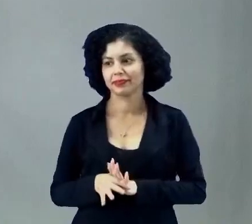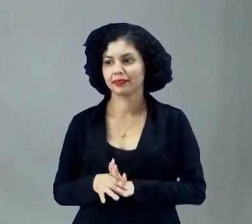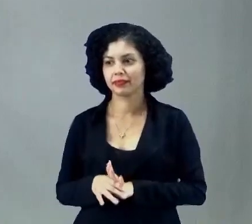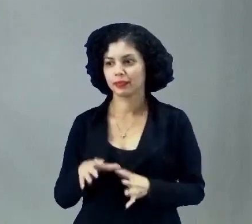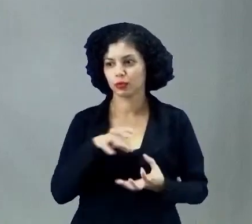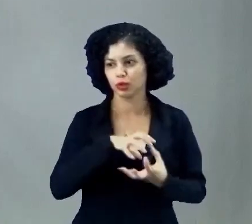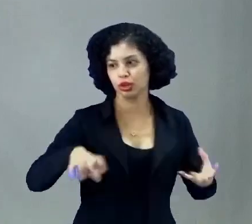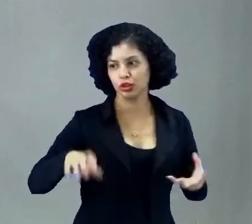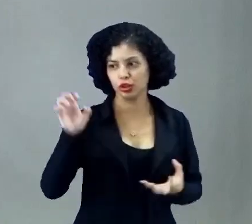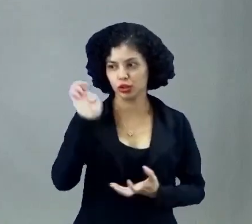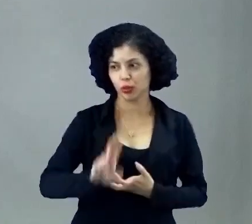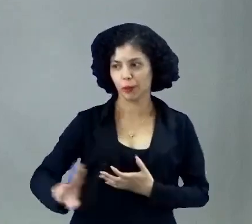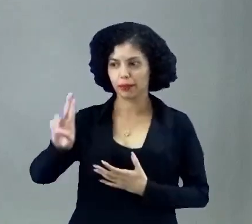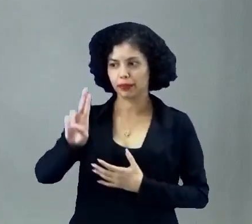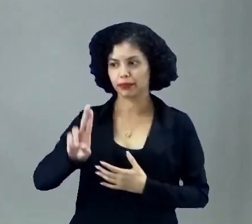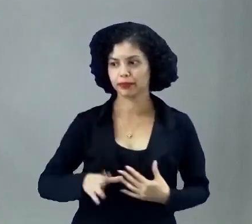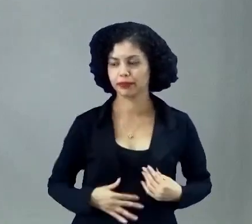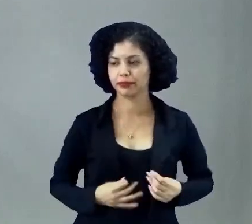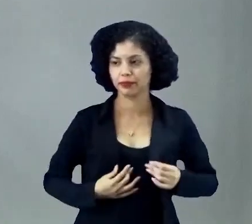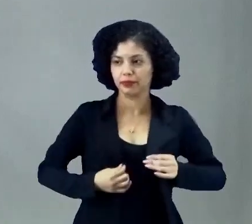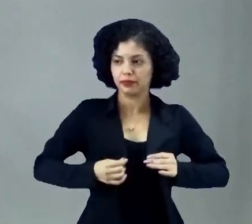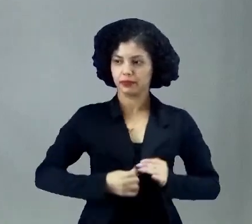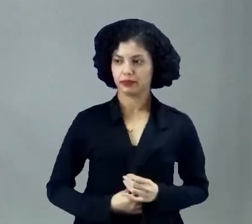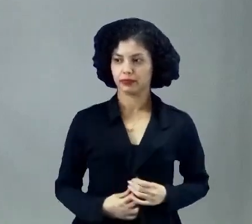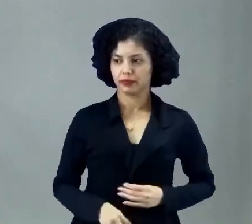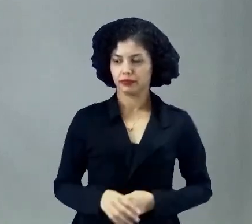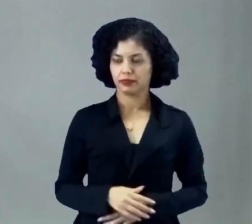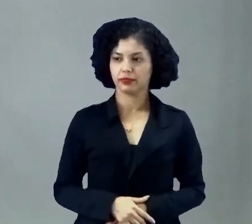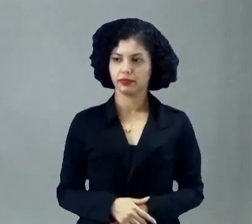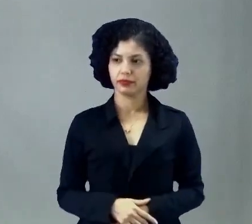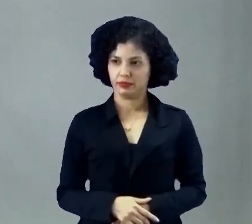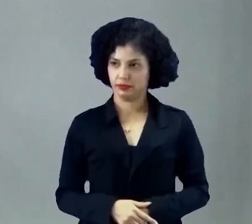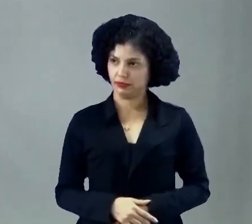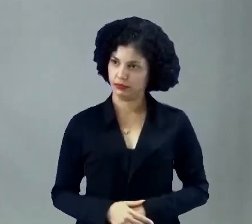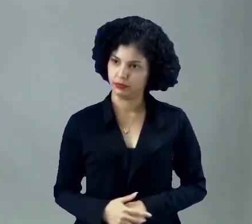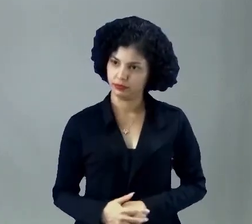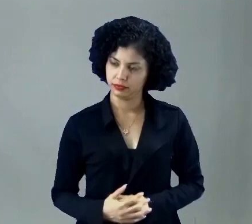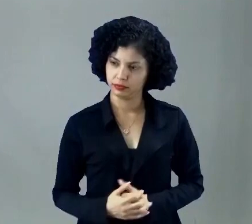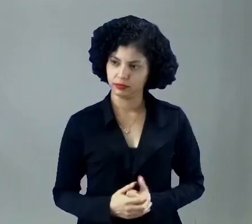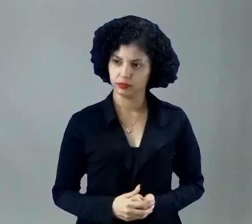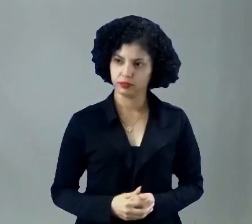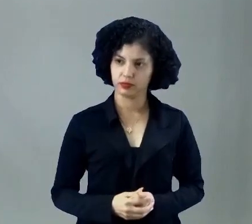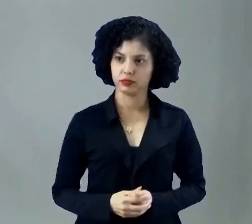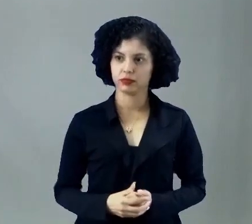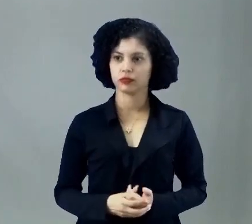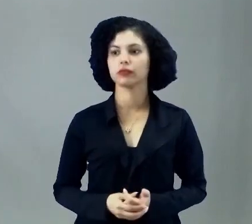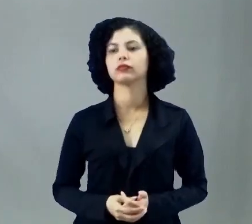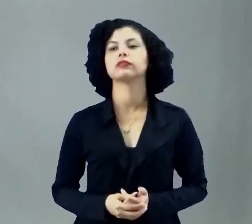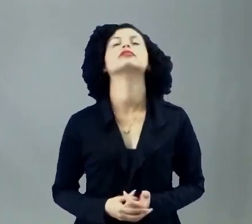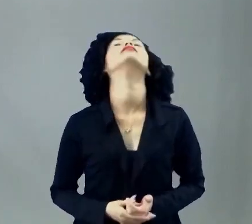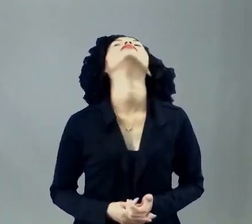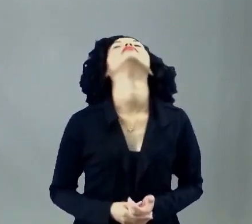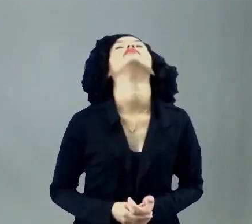Só continua, né? Tá. Isso.